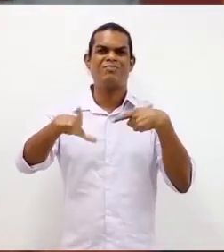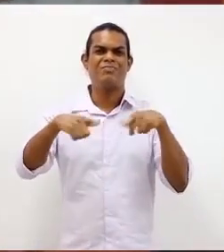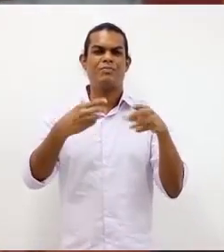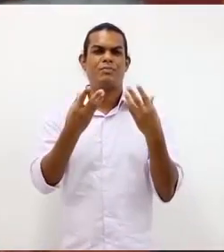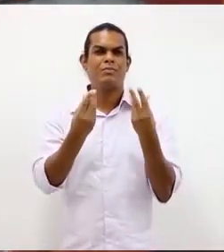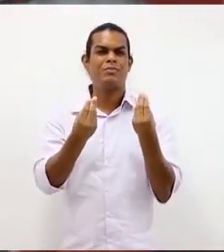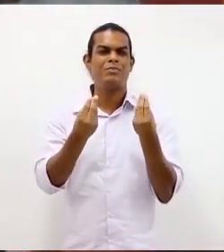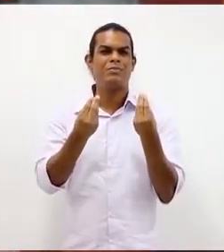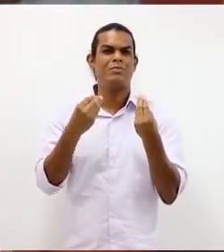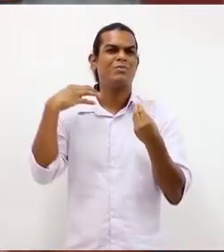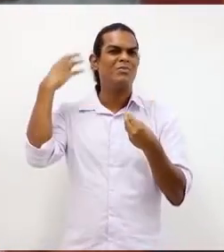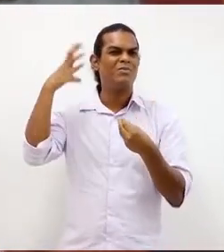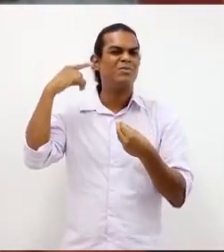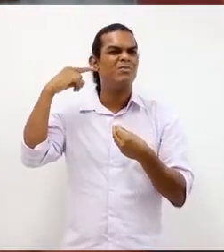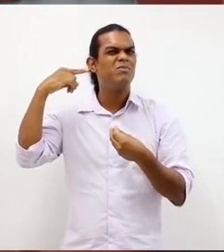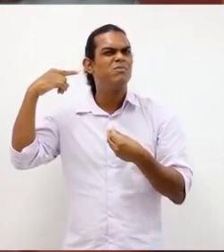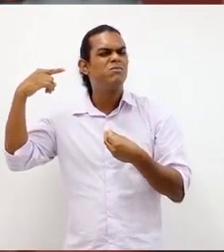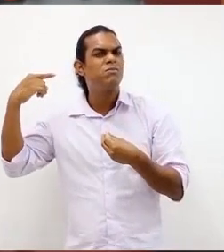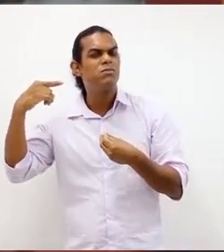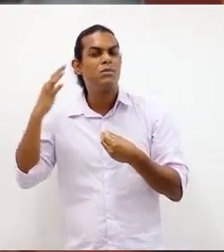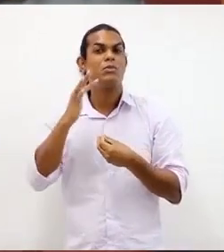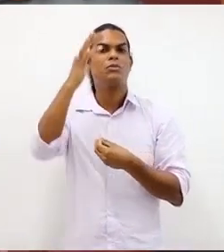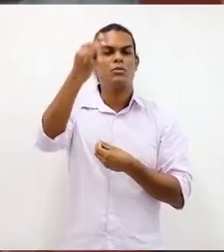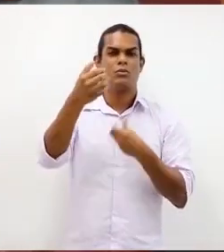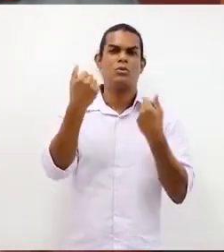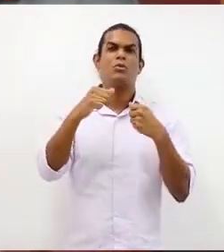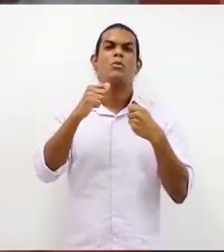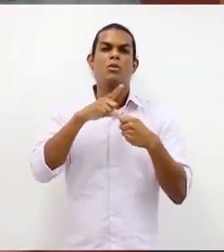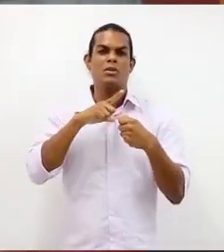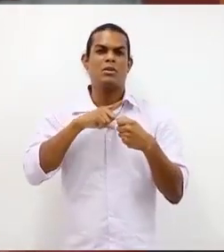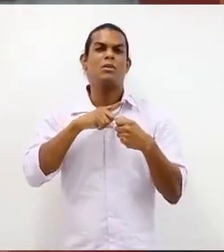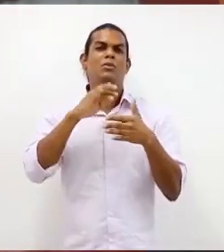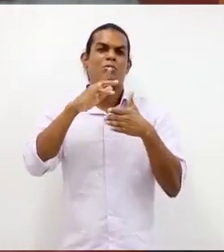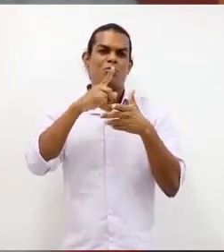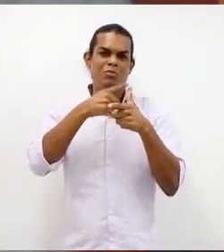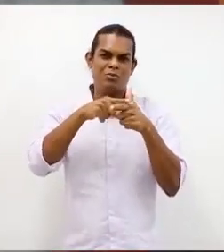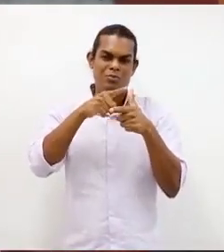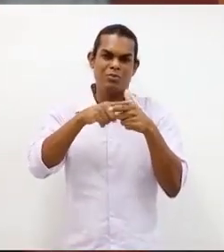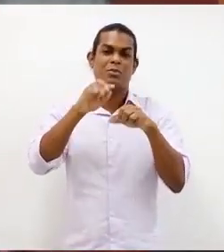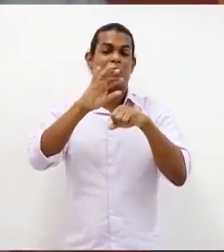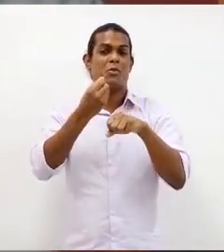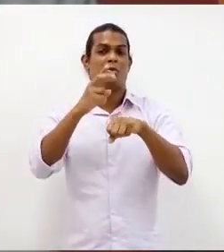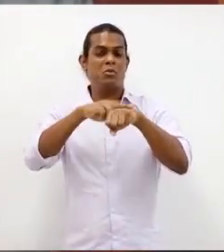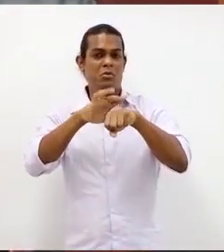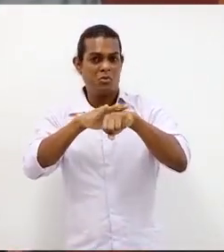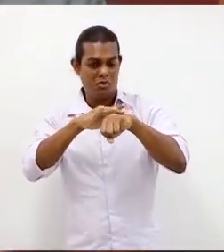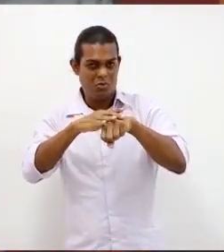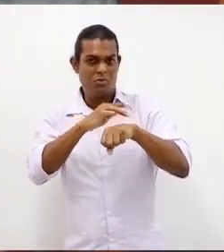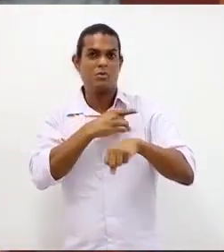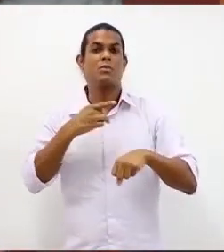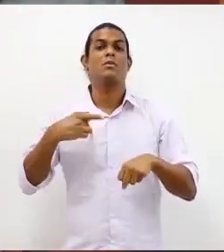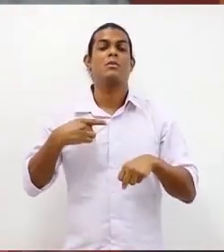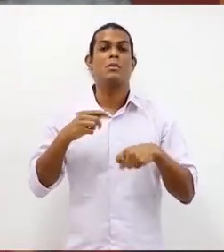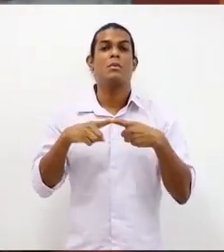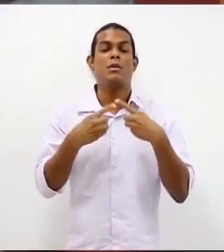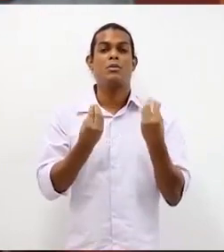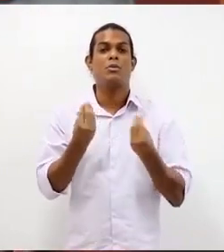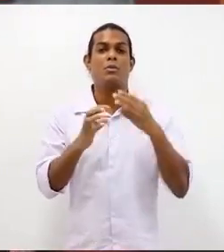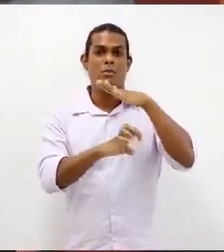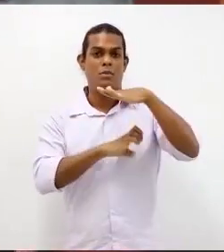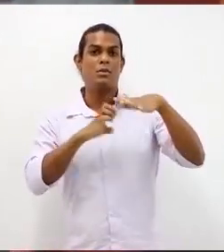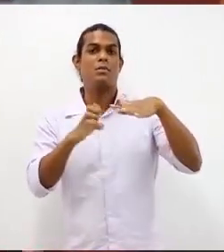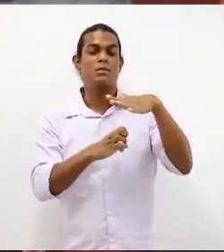vai ocasionar uma futura doença ocupacional por conta da sua atividade. Mas como nós preocupamos com a saúde do trabalhador e